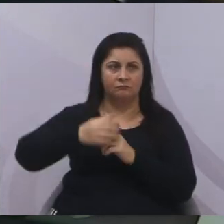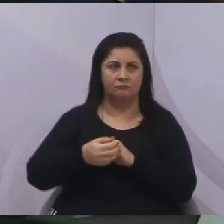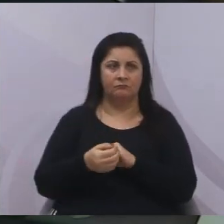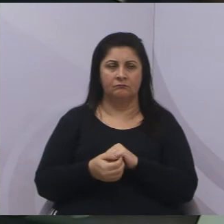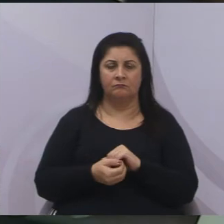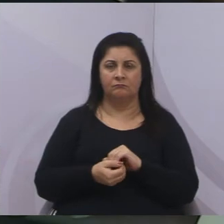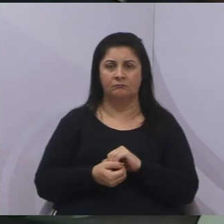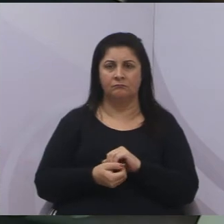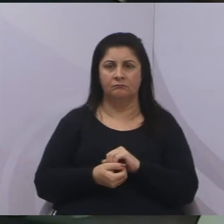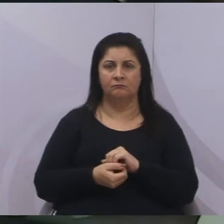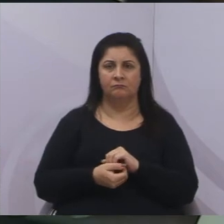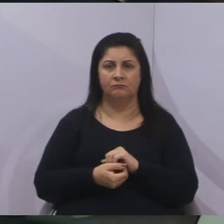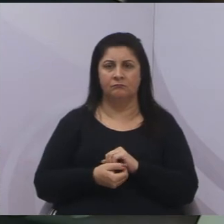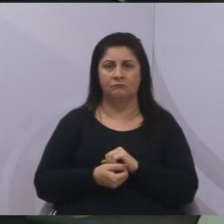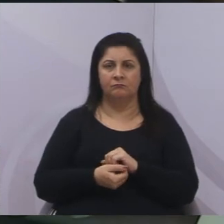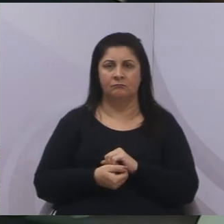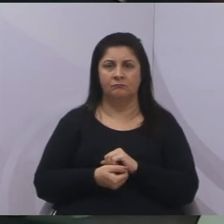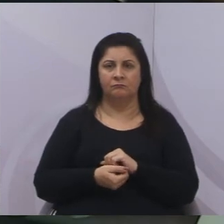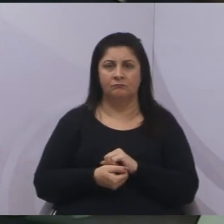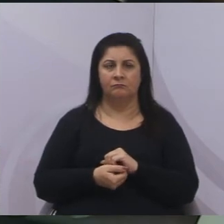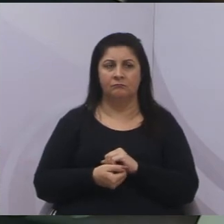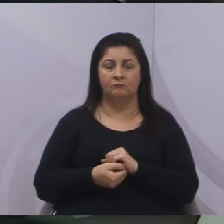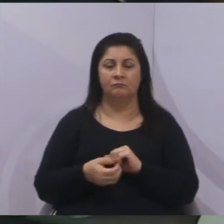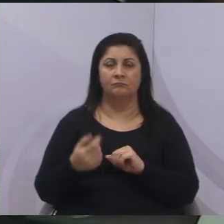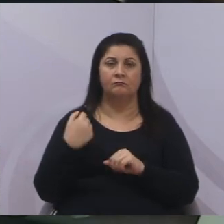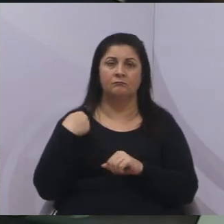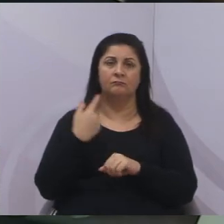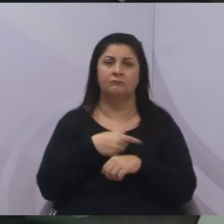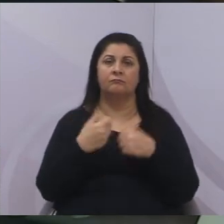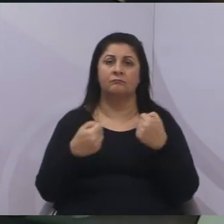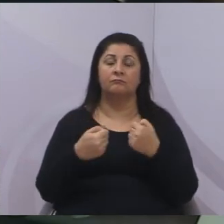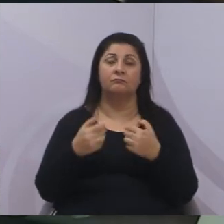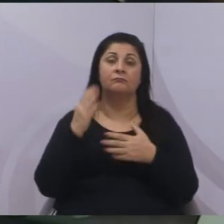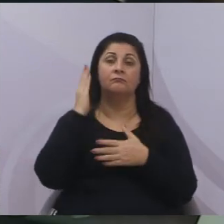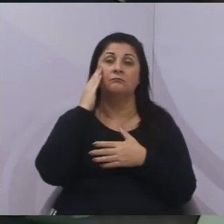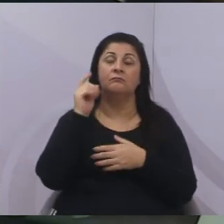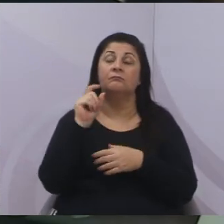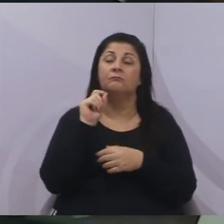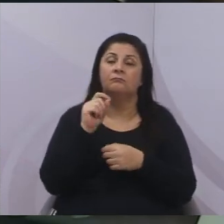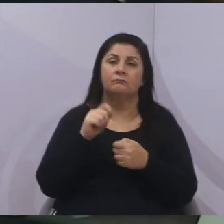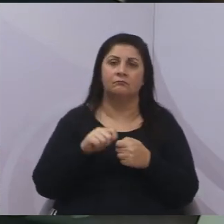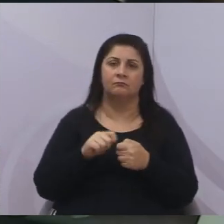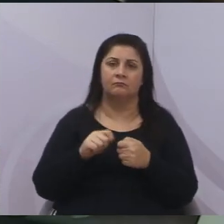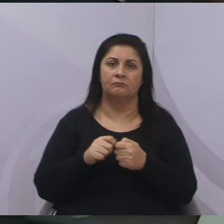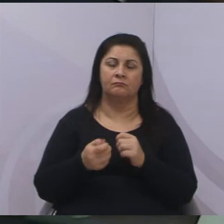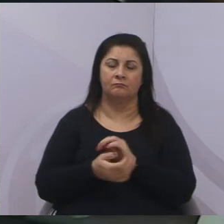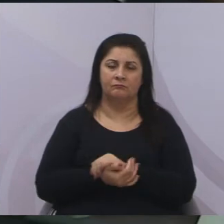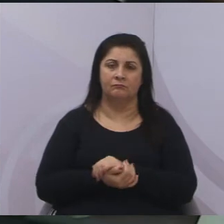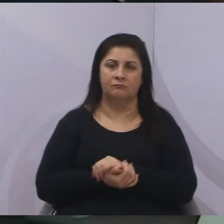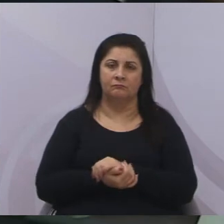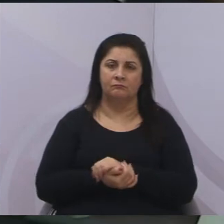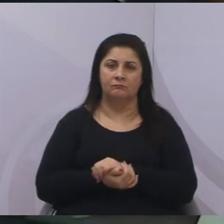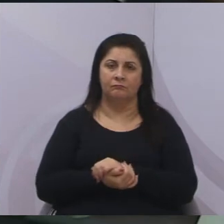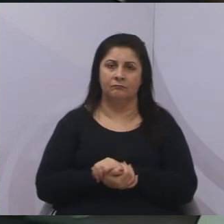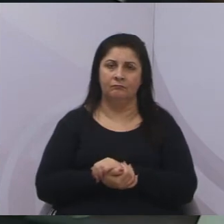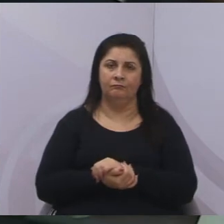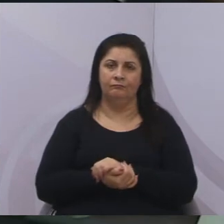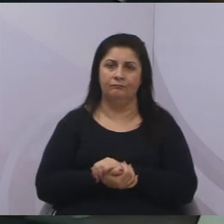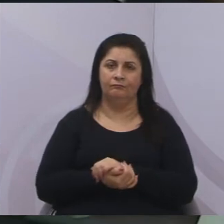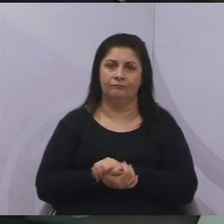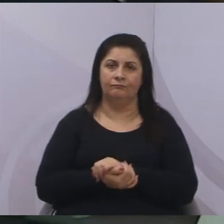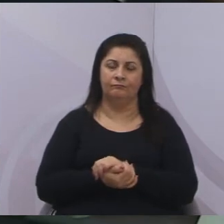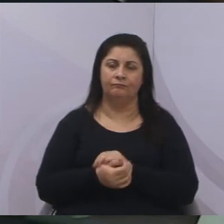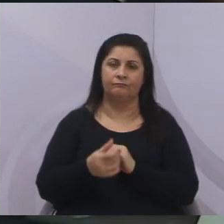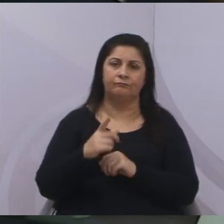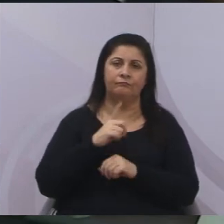para trás. E nós temos que saber o que está sendo feito, para poder ter em alguns